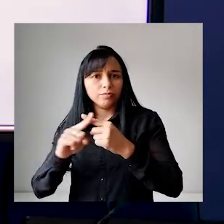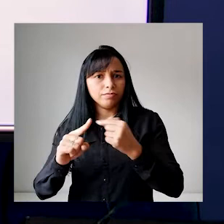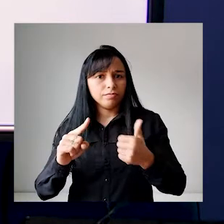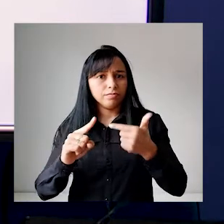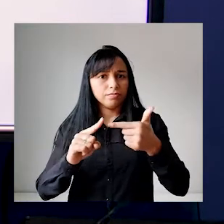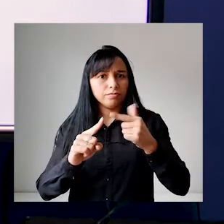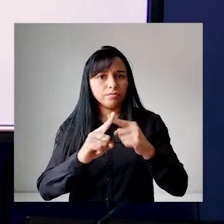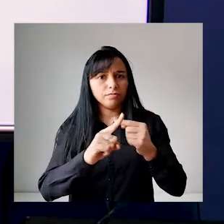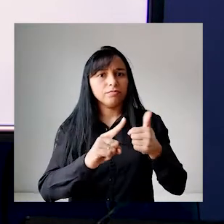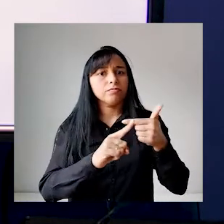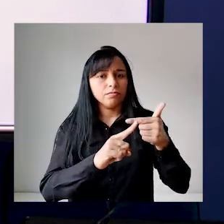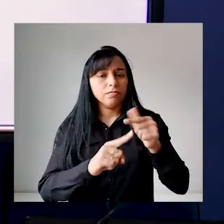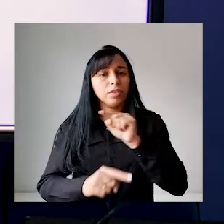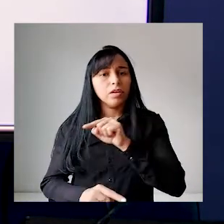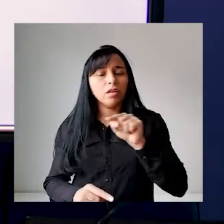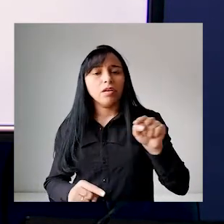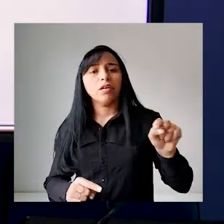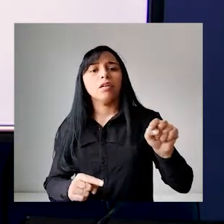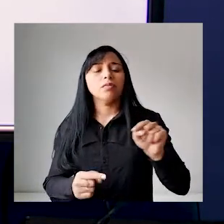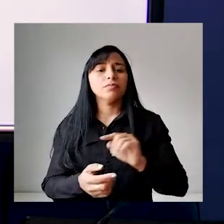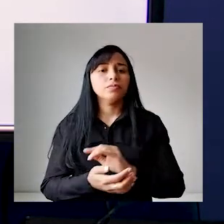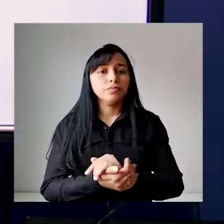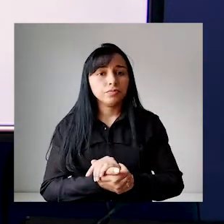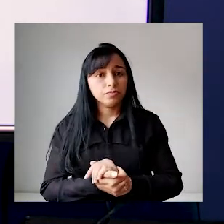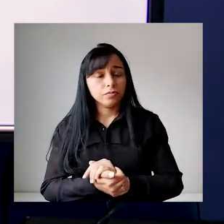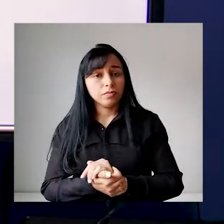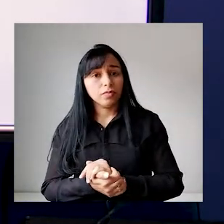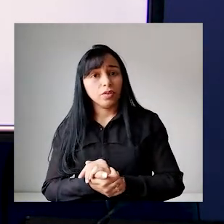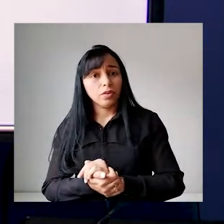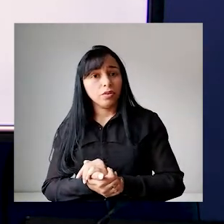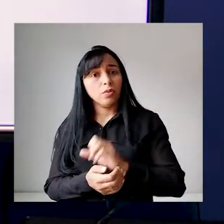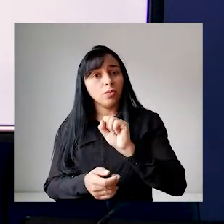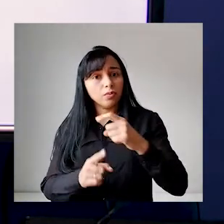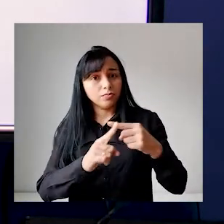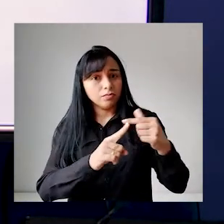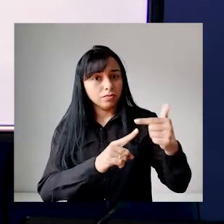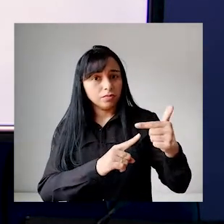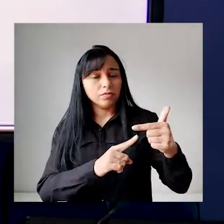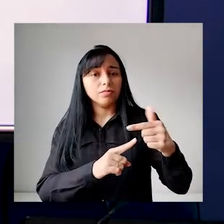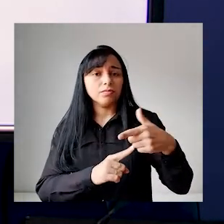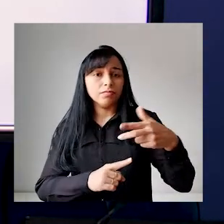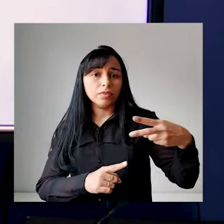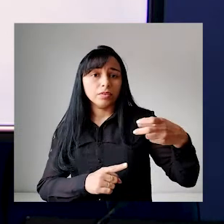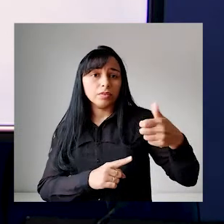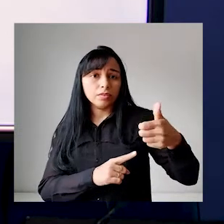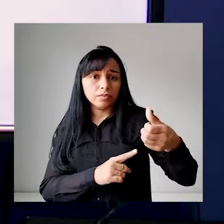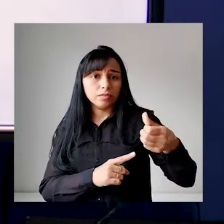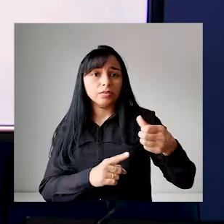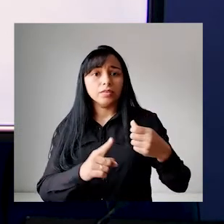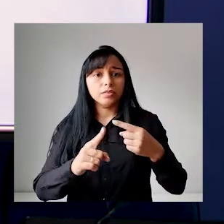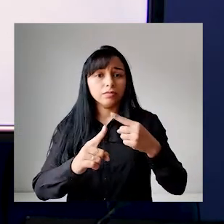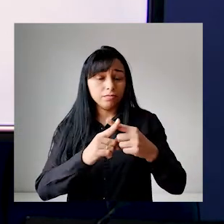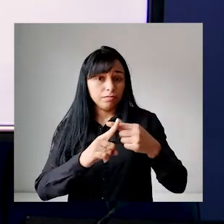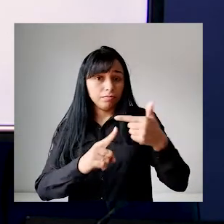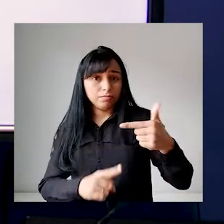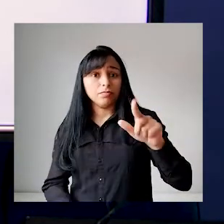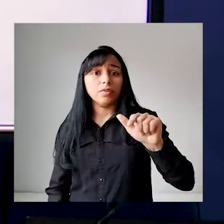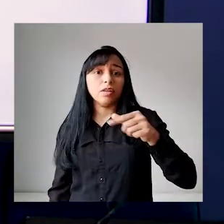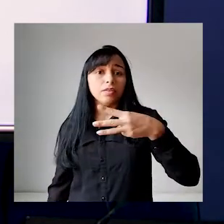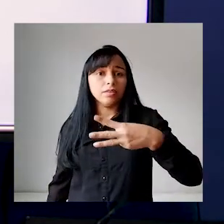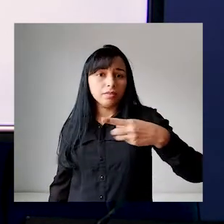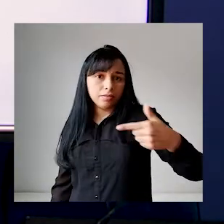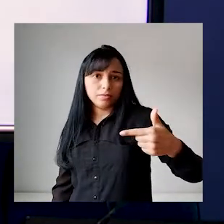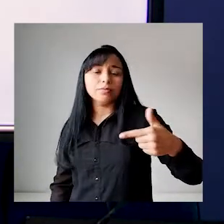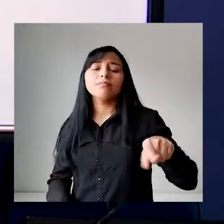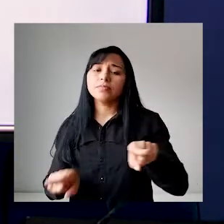2 é 4. 4 vezes 2 é 8. 8 vezes 2 é 16. E 16 vezes 2 é